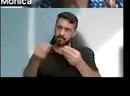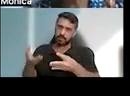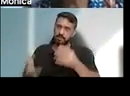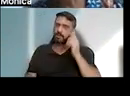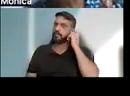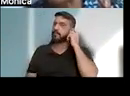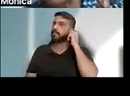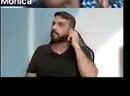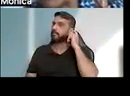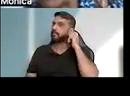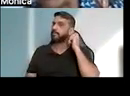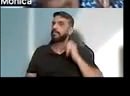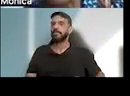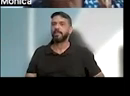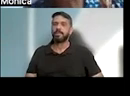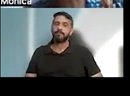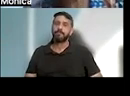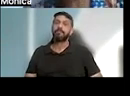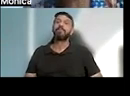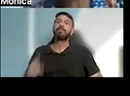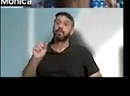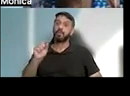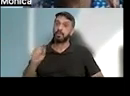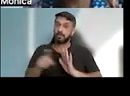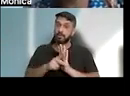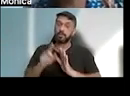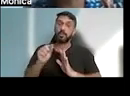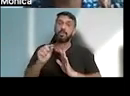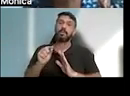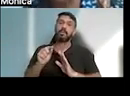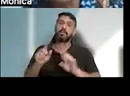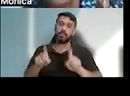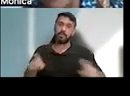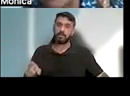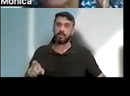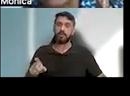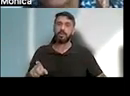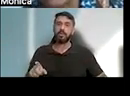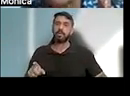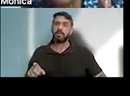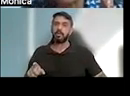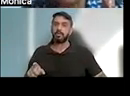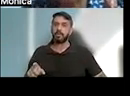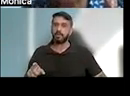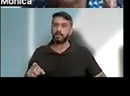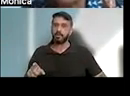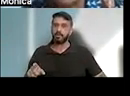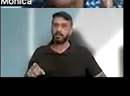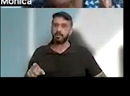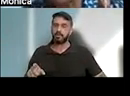Se eles, por exemplo, vão para a parte de bioinformática, eu não sei de todas essas áreas, não